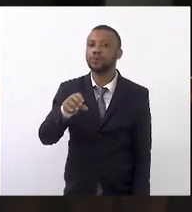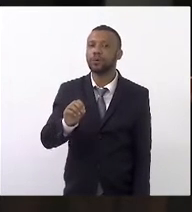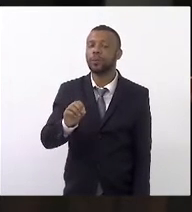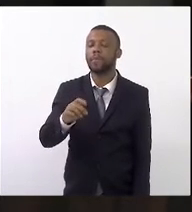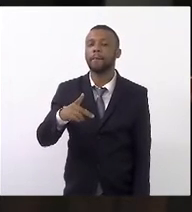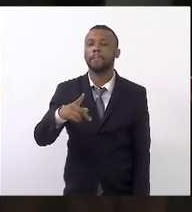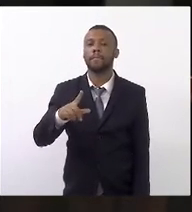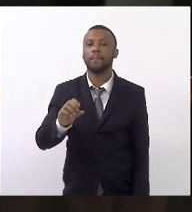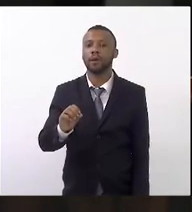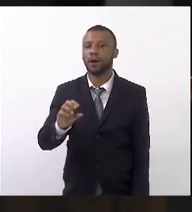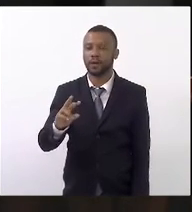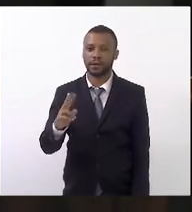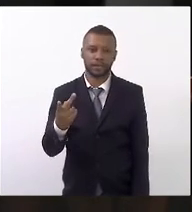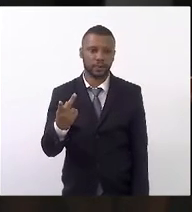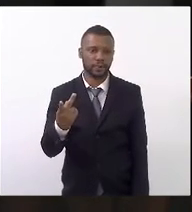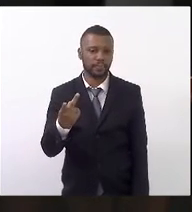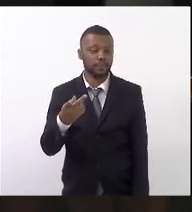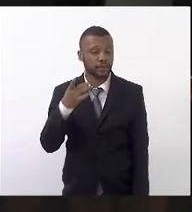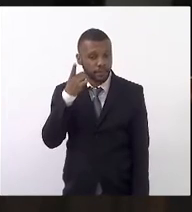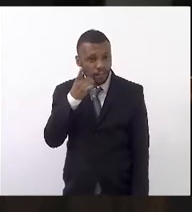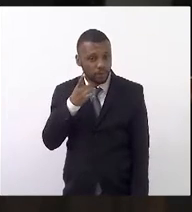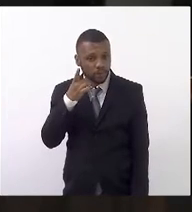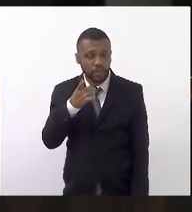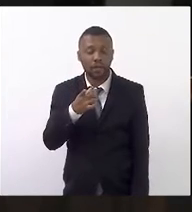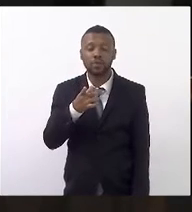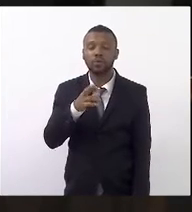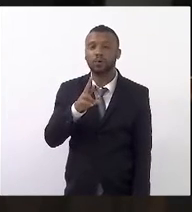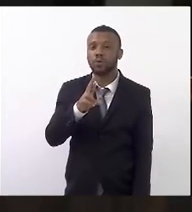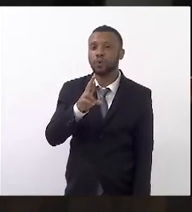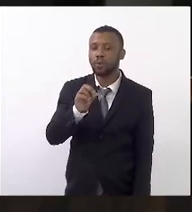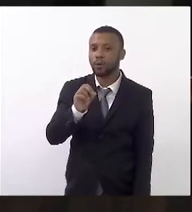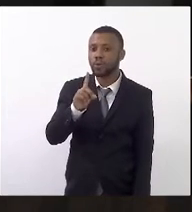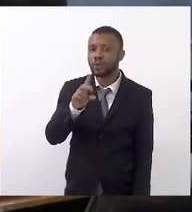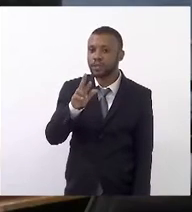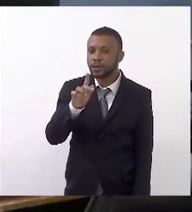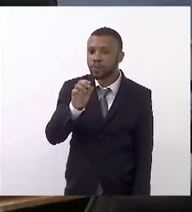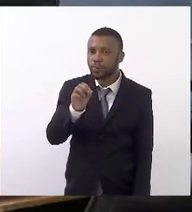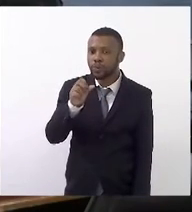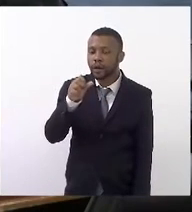Rodrigo Amorim. Deputado Daniel Librelon.